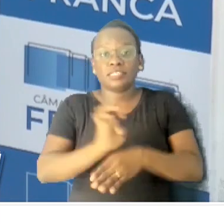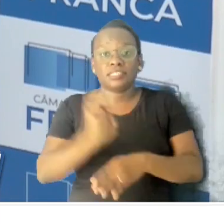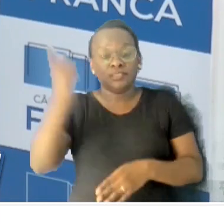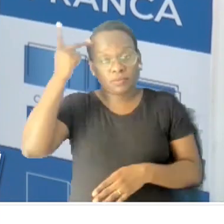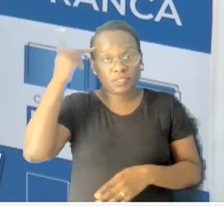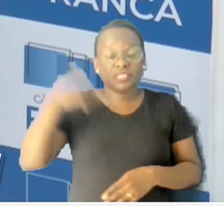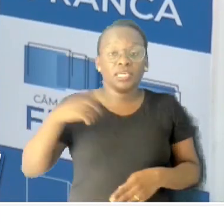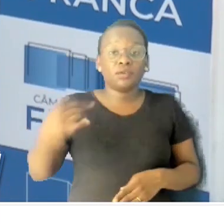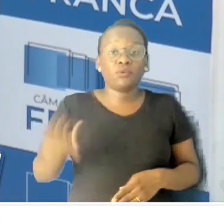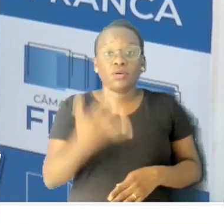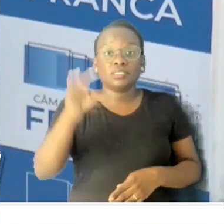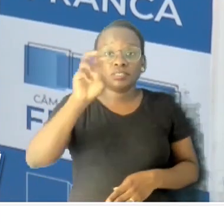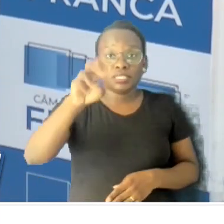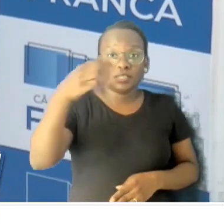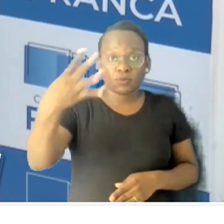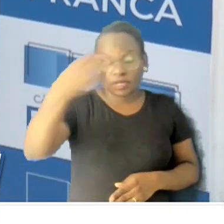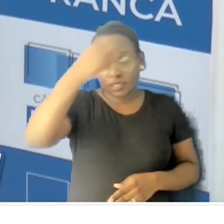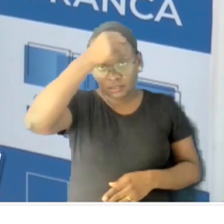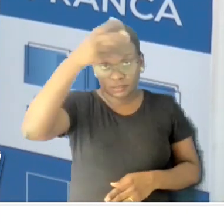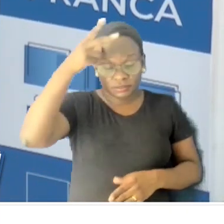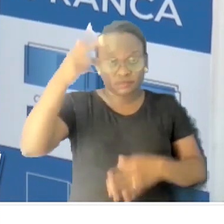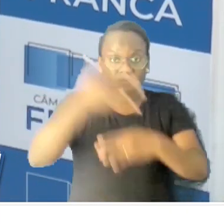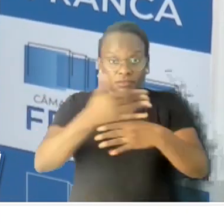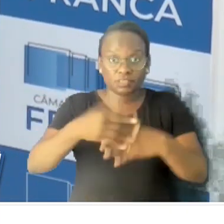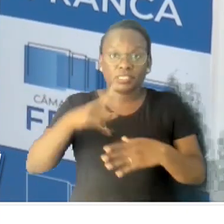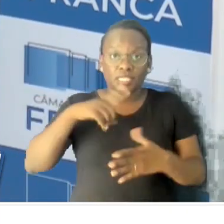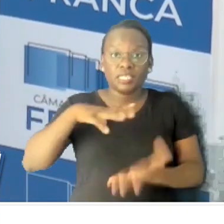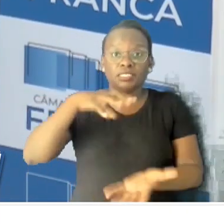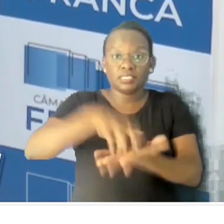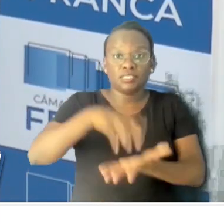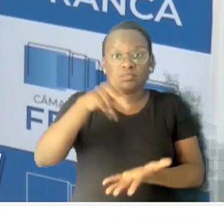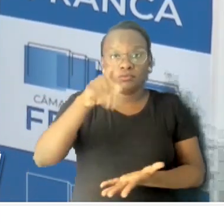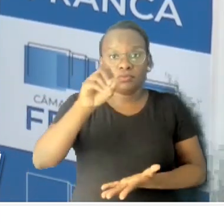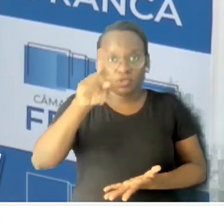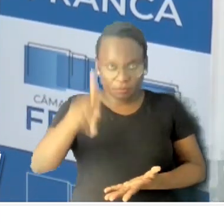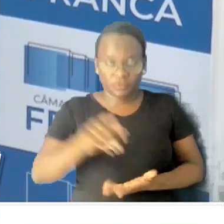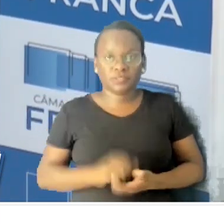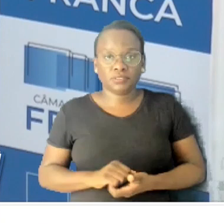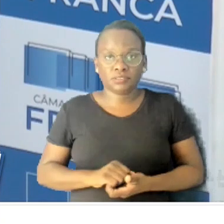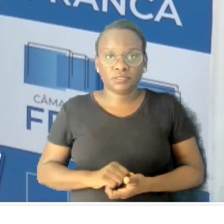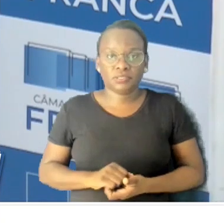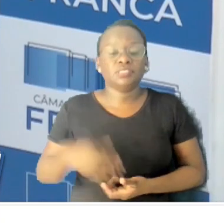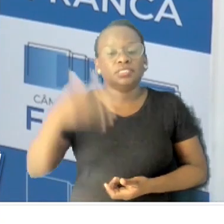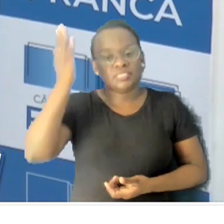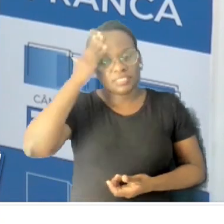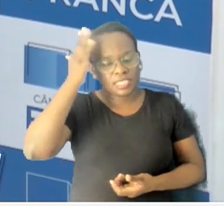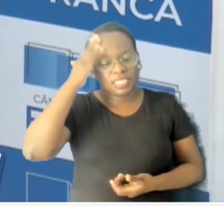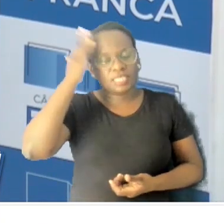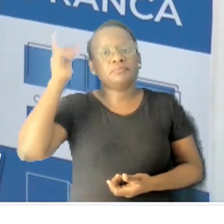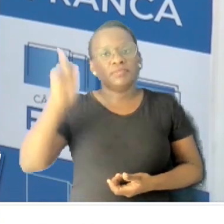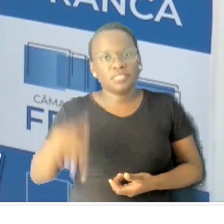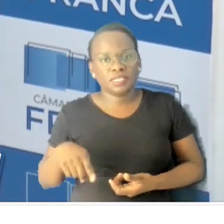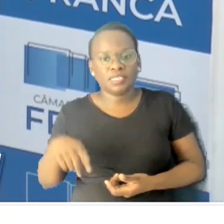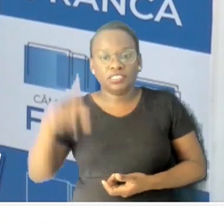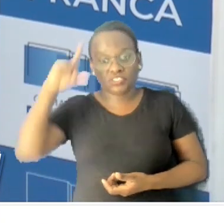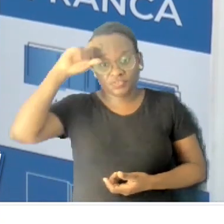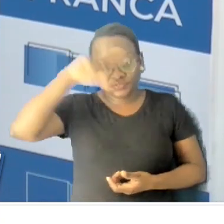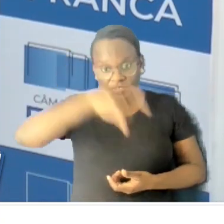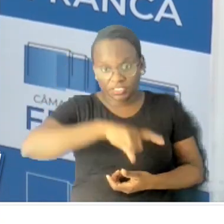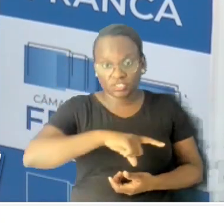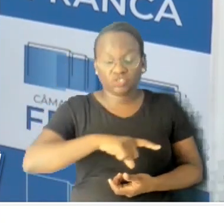54 cidades que têm o serviço de centro pop. Sabemos que é uma situação difícil. Em